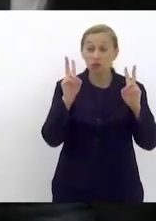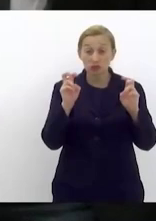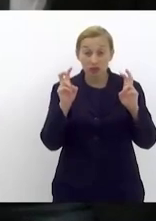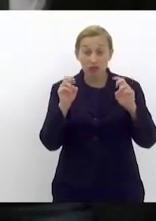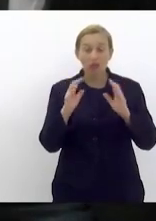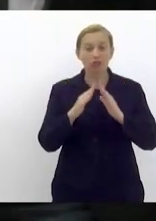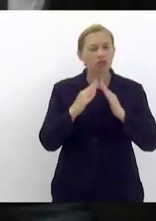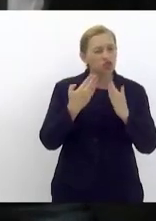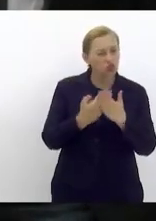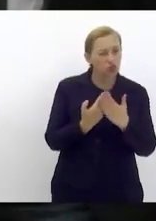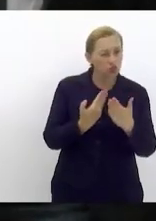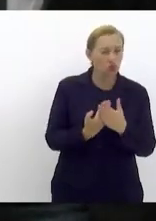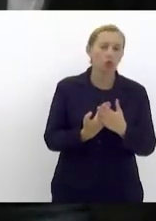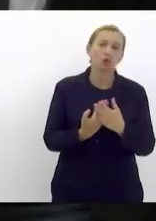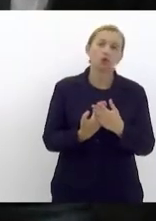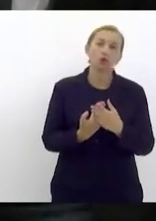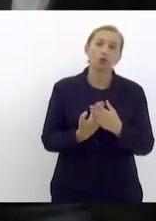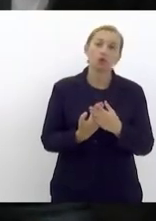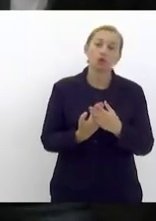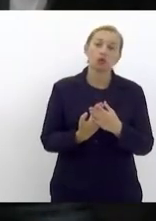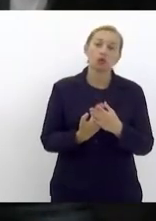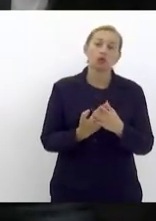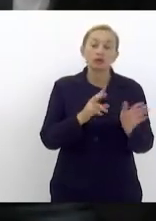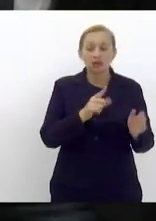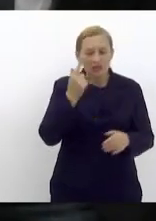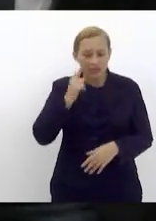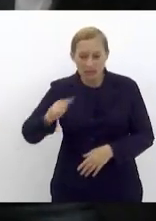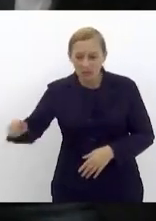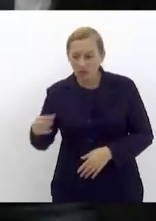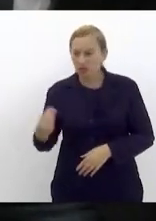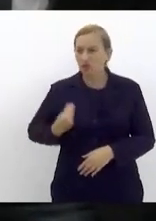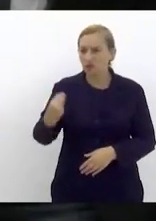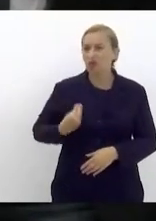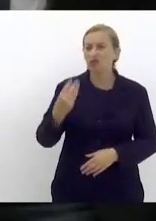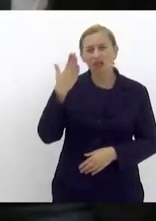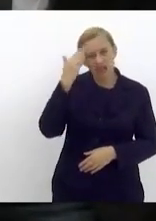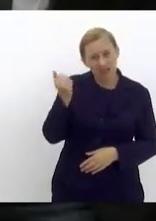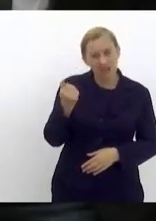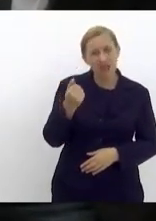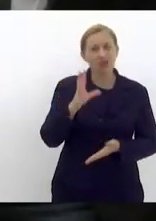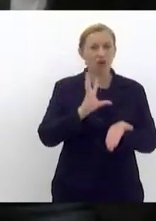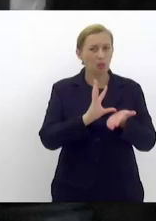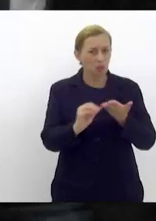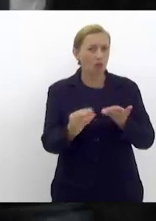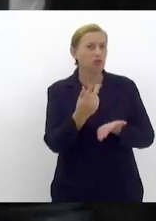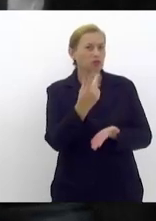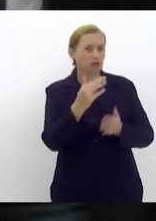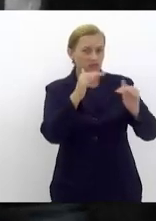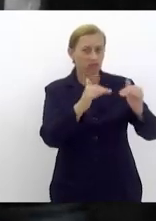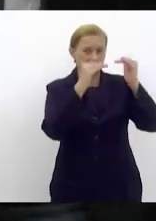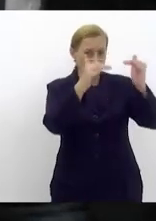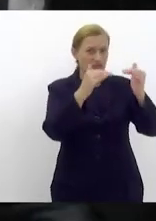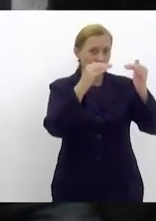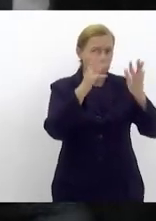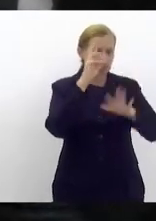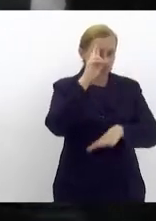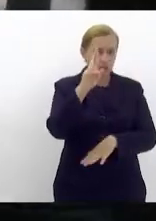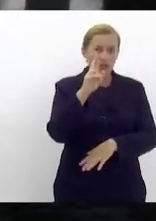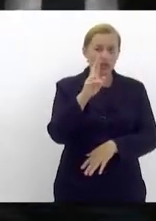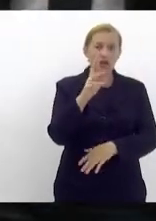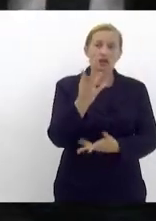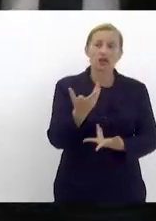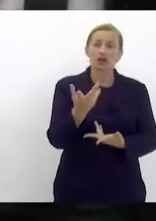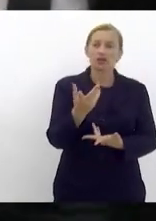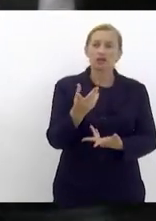é pertinente com o momento, a semana que a gente está vivendo, e eu sei que é uma pauta de Vossa Excelência. Vossa Excelência talvez seja deputada nessa casa